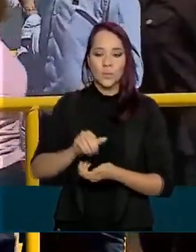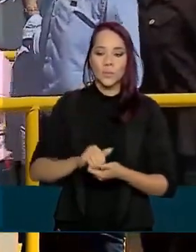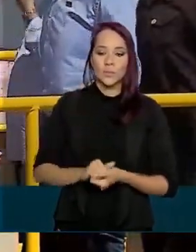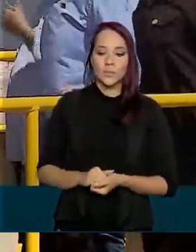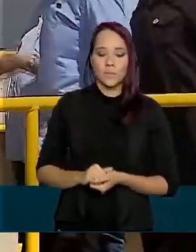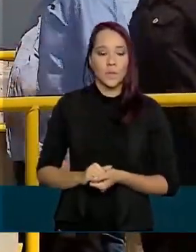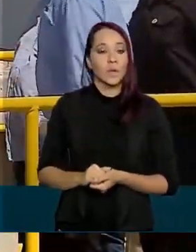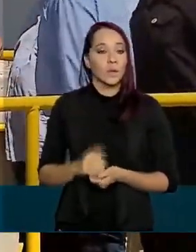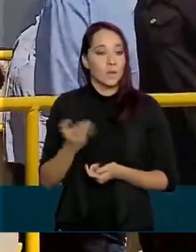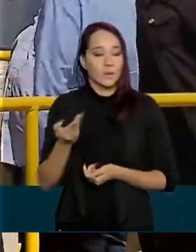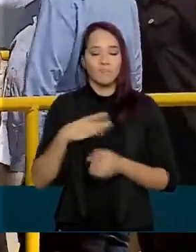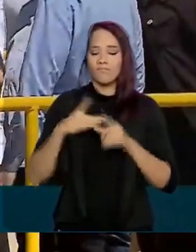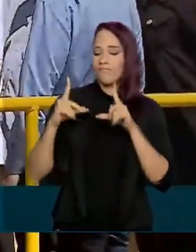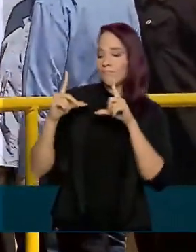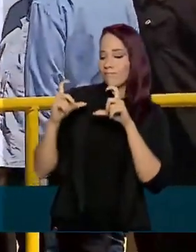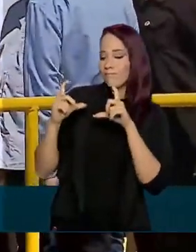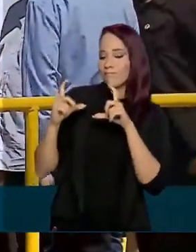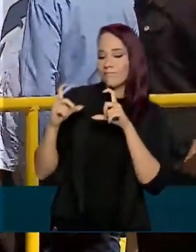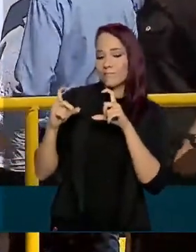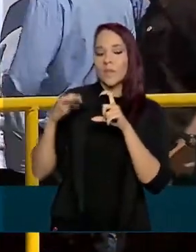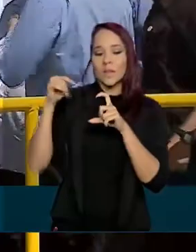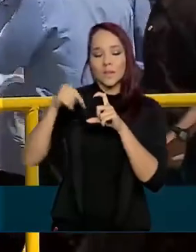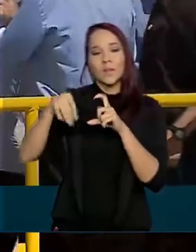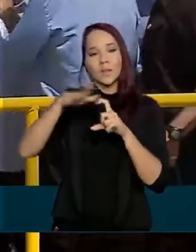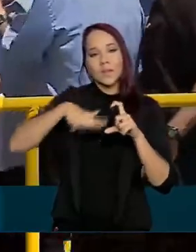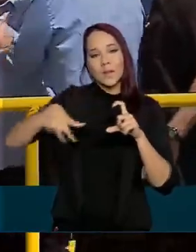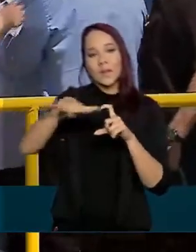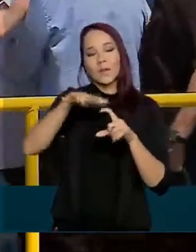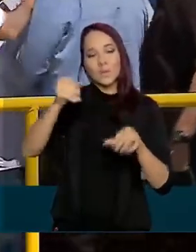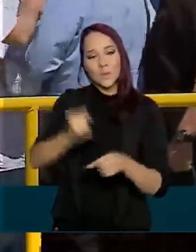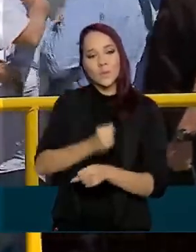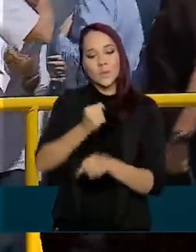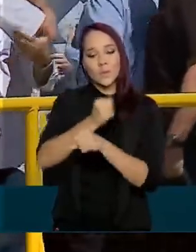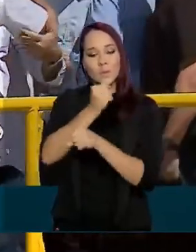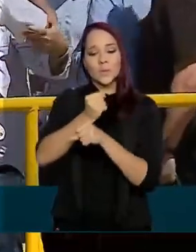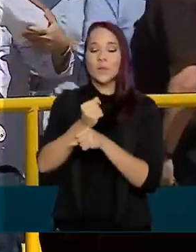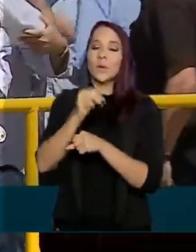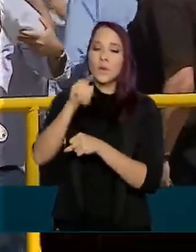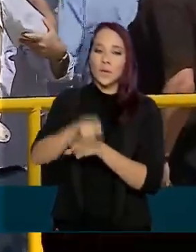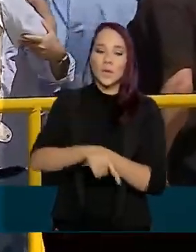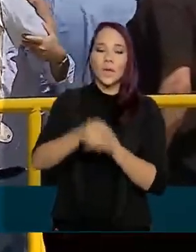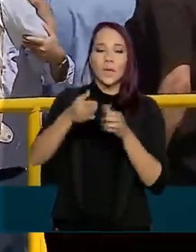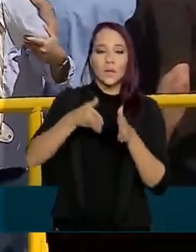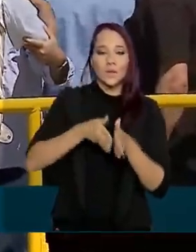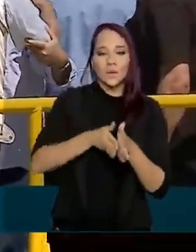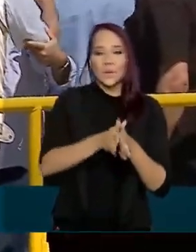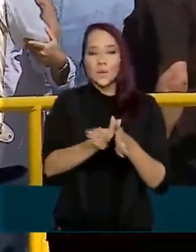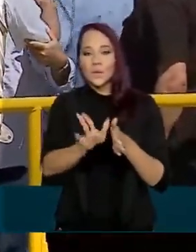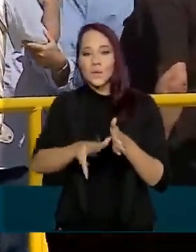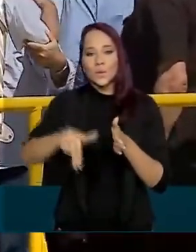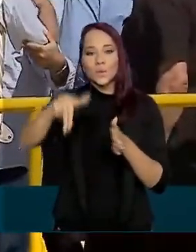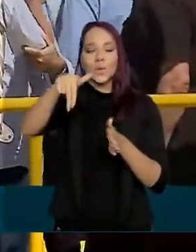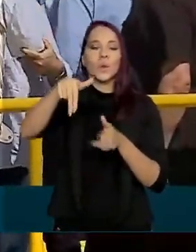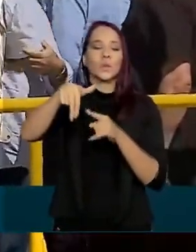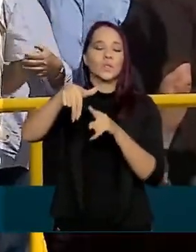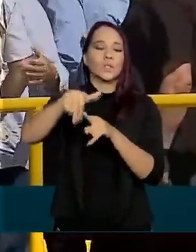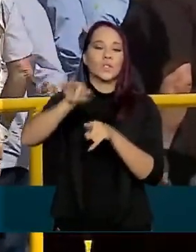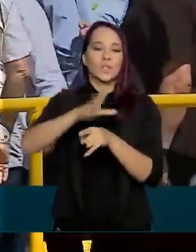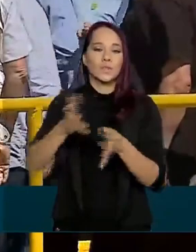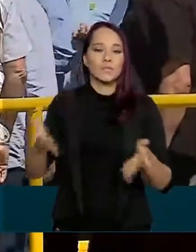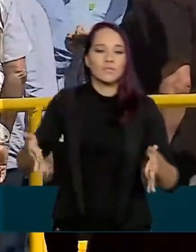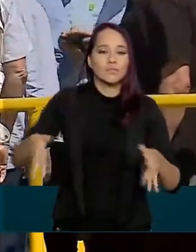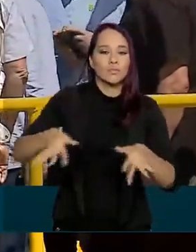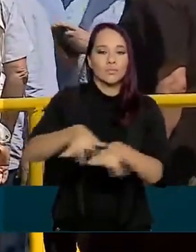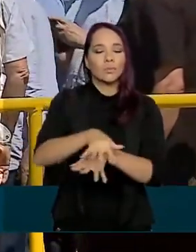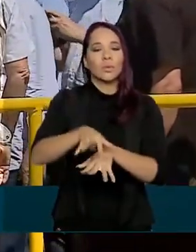oi tali tirando fotos nesse canteiro de obras do eixo norte do projeto de integração do rio